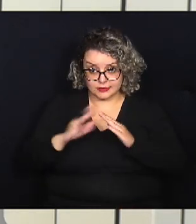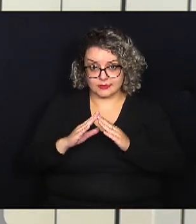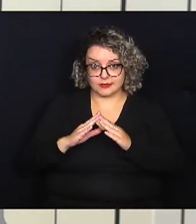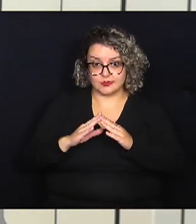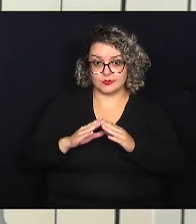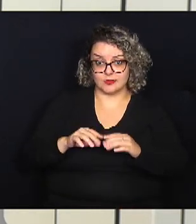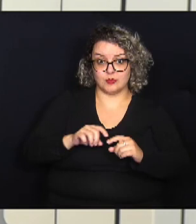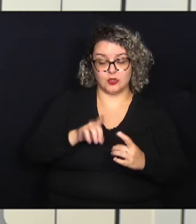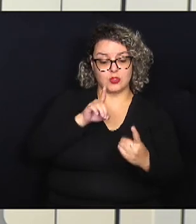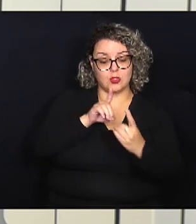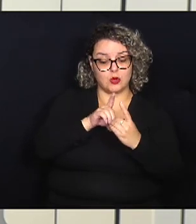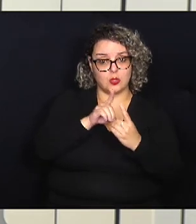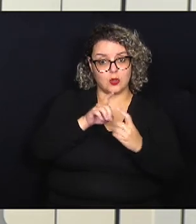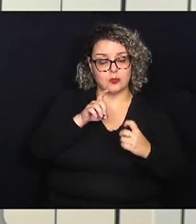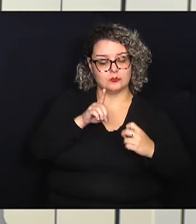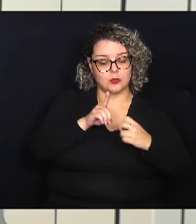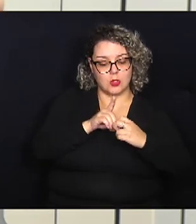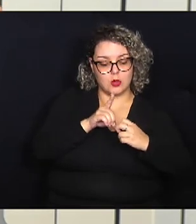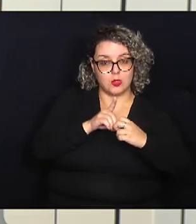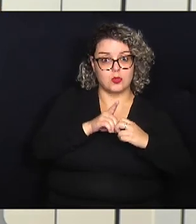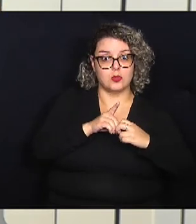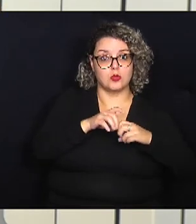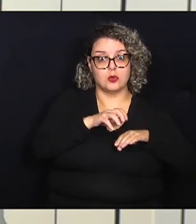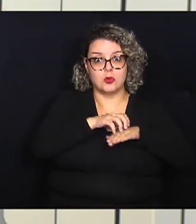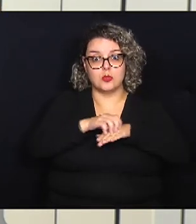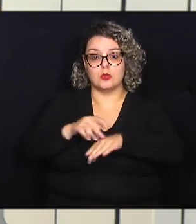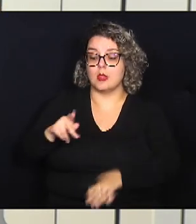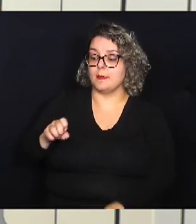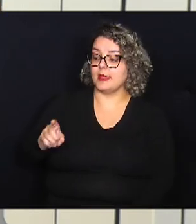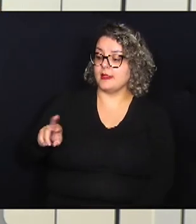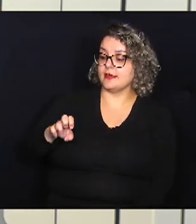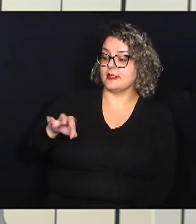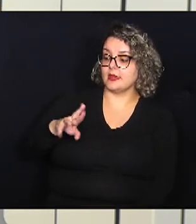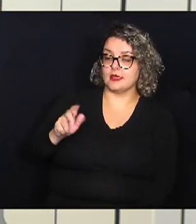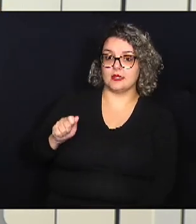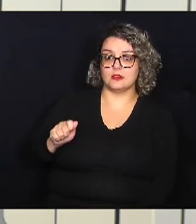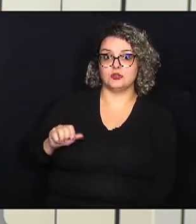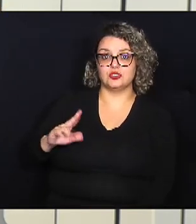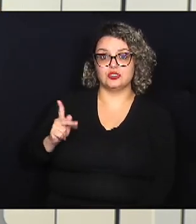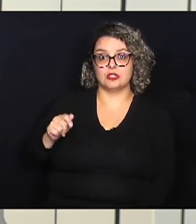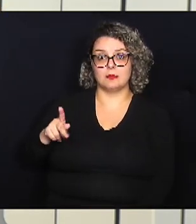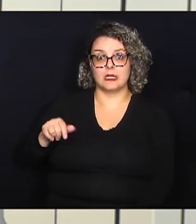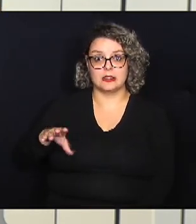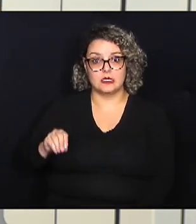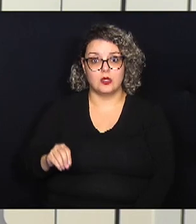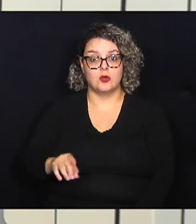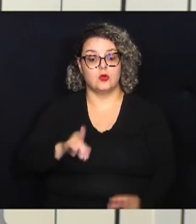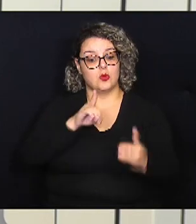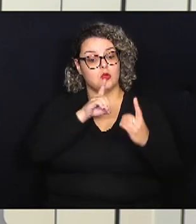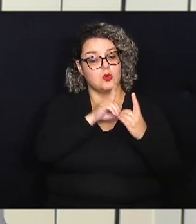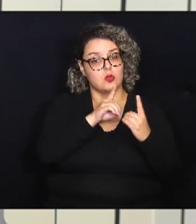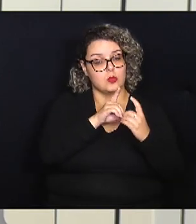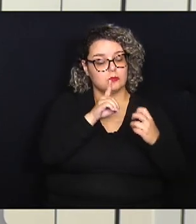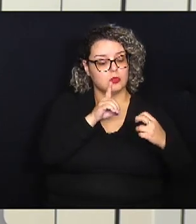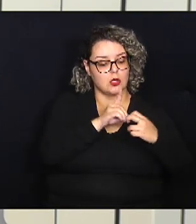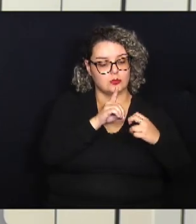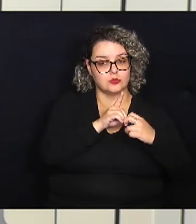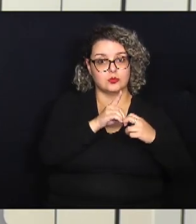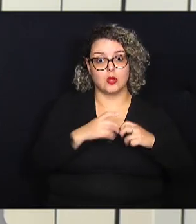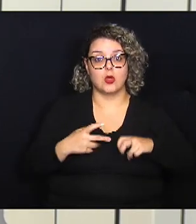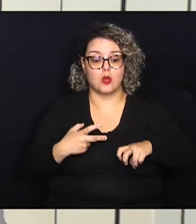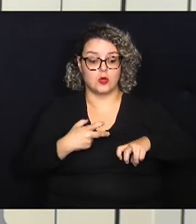consultório veterinário móvel está na Pedreira do Chapadão, realizando consultas, vacinação. E o